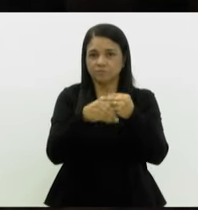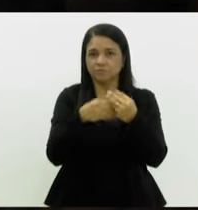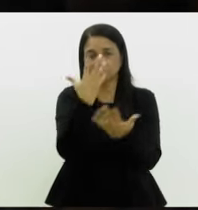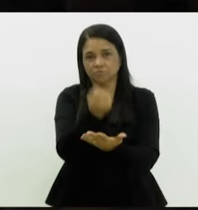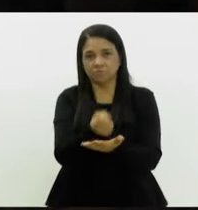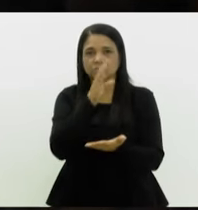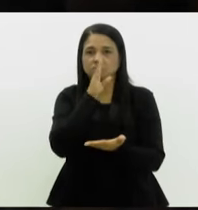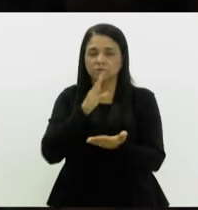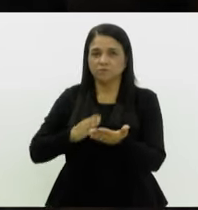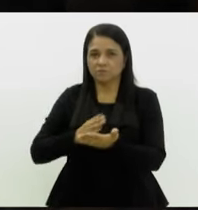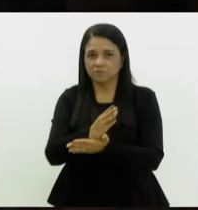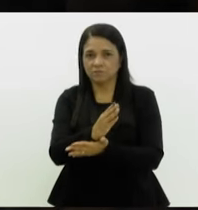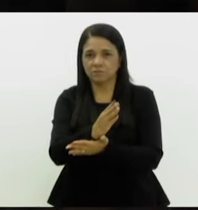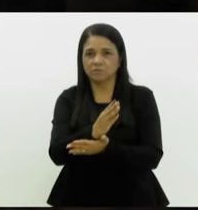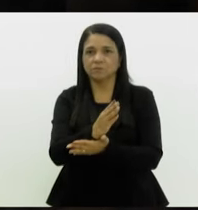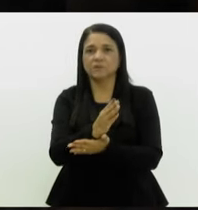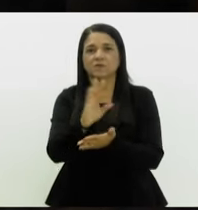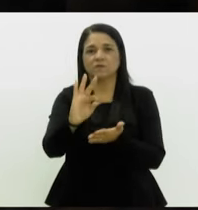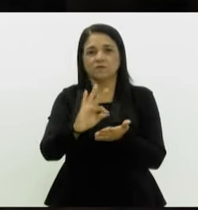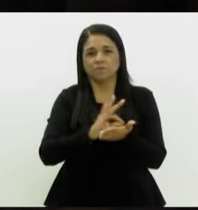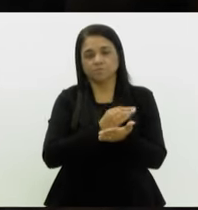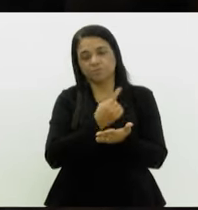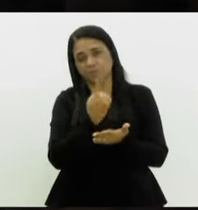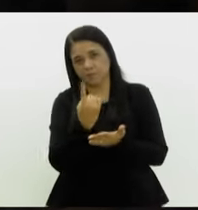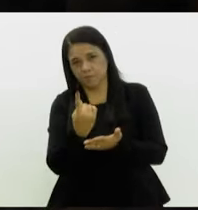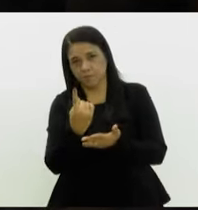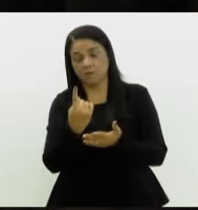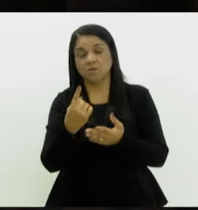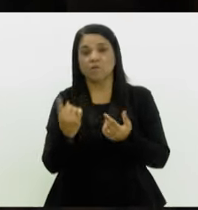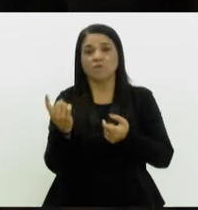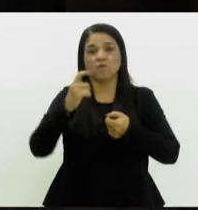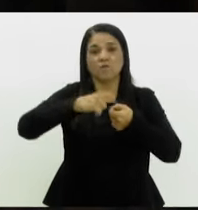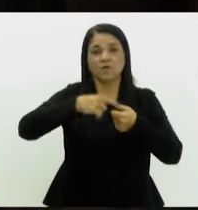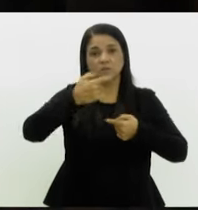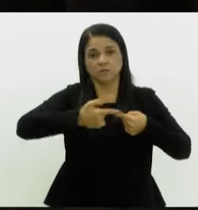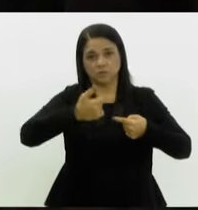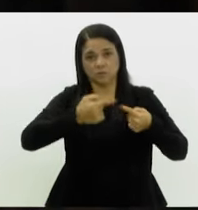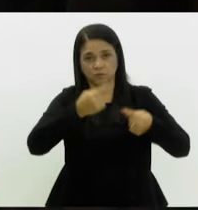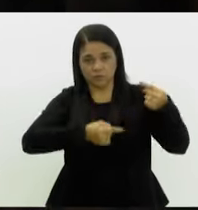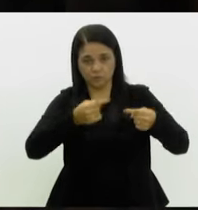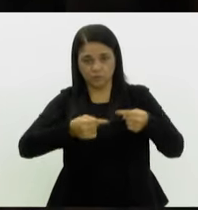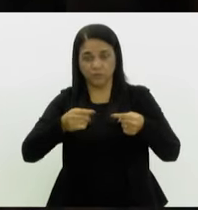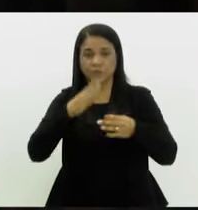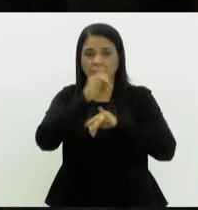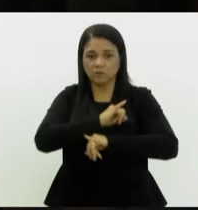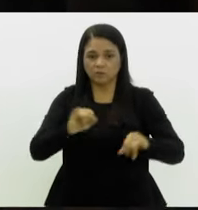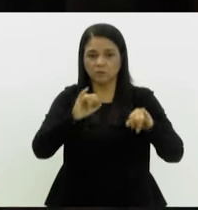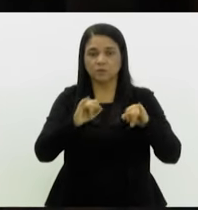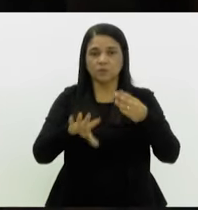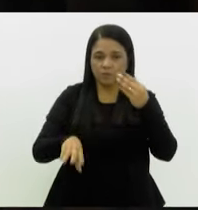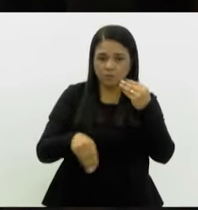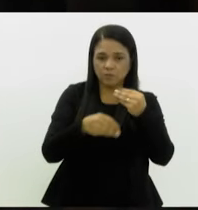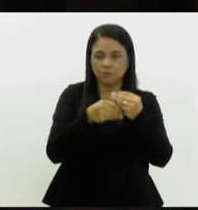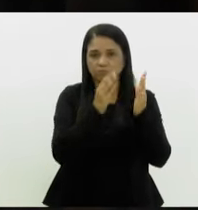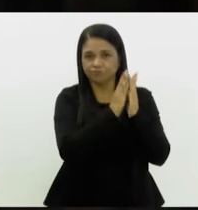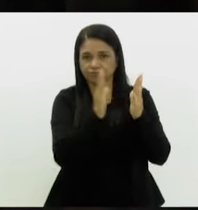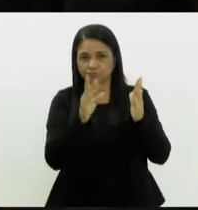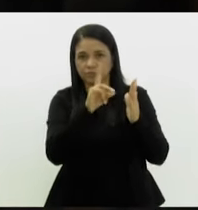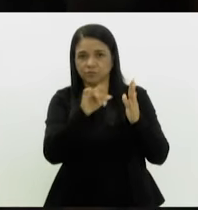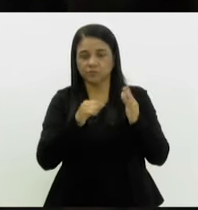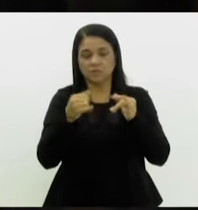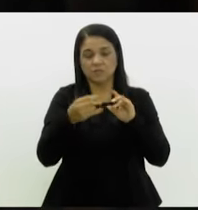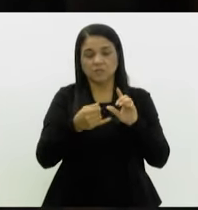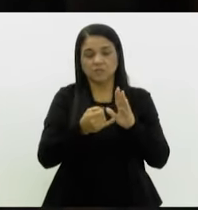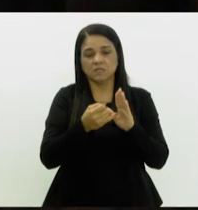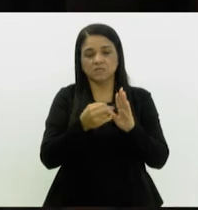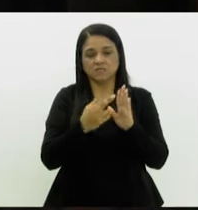estão, aprovado. Em primeira, vai a redação do vencido para a segunda discussão. Anuncio, incluindo na ordem do dia, de acordo com o inciso